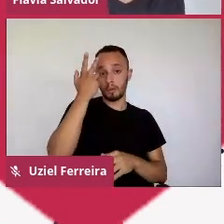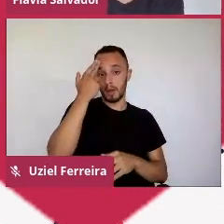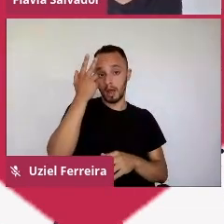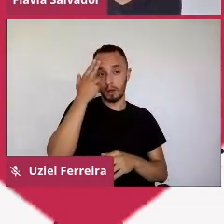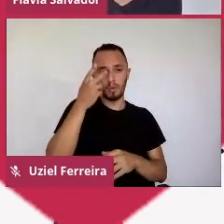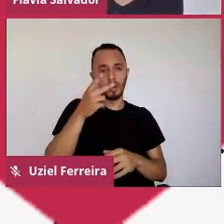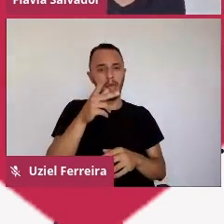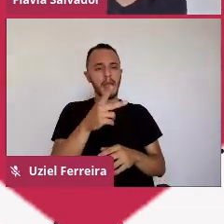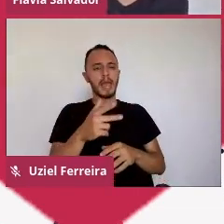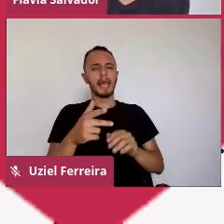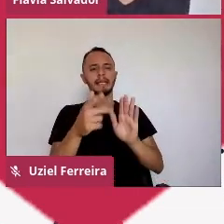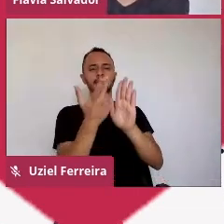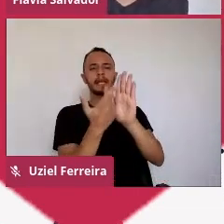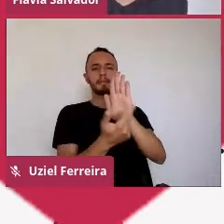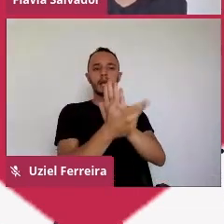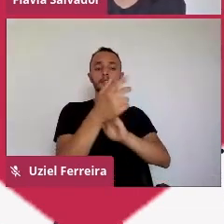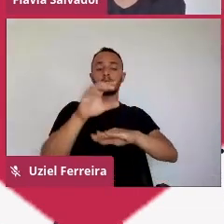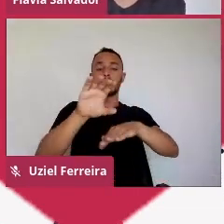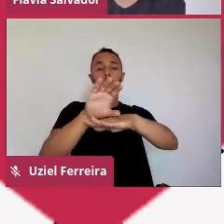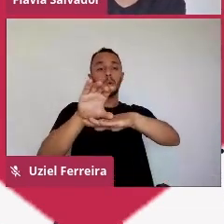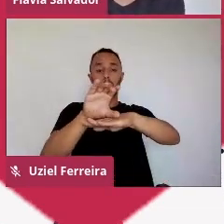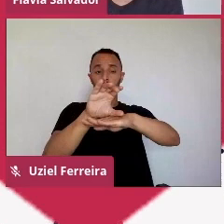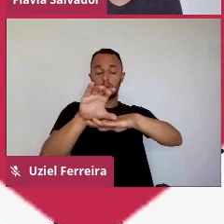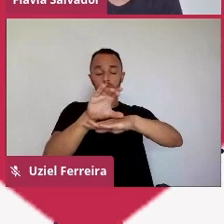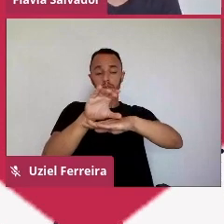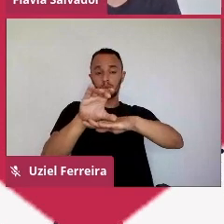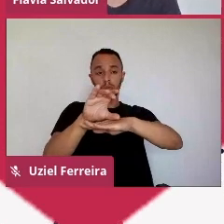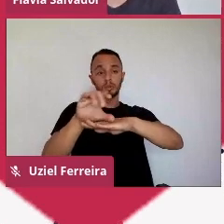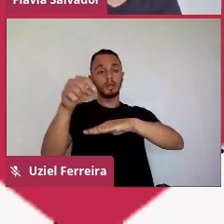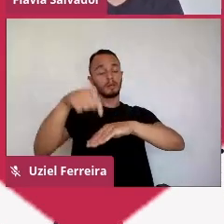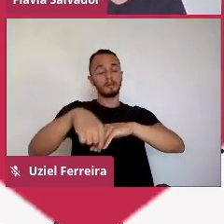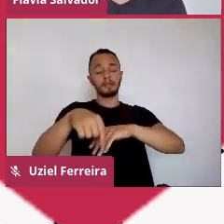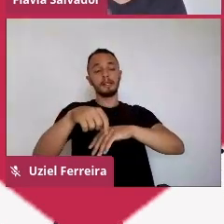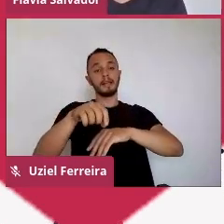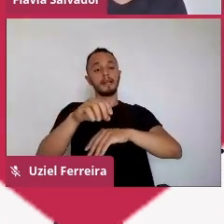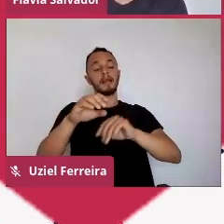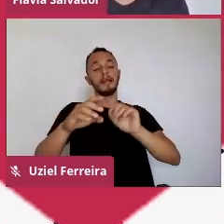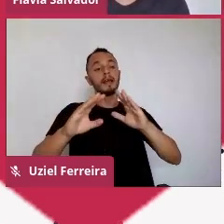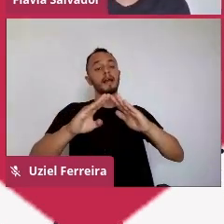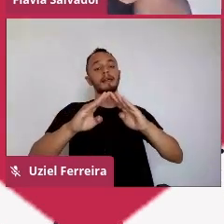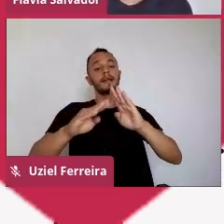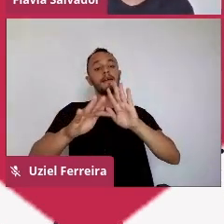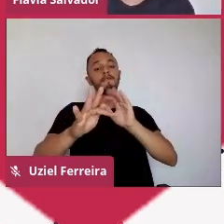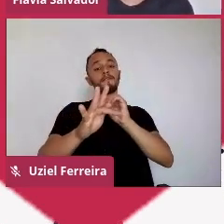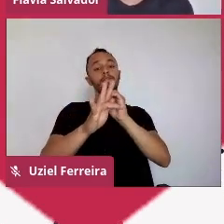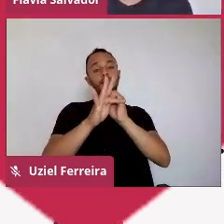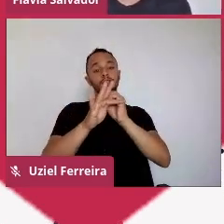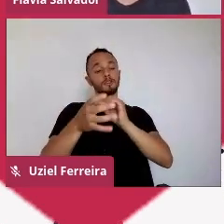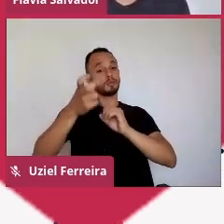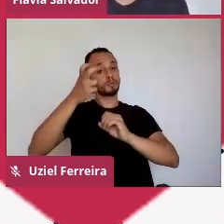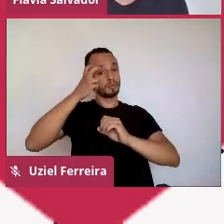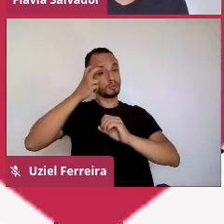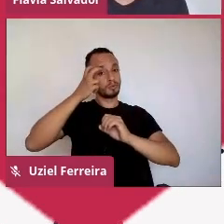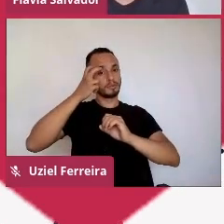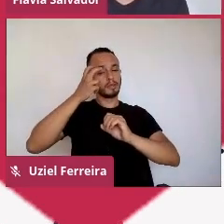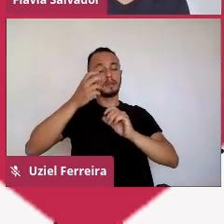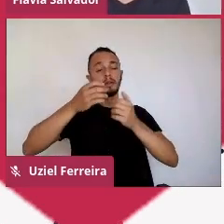é fruto de um curso que a gente deu na Casa Fit de Cultura, de introdução à prática da